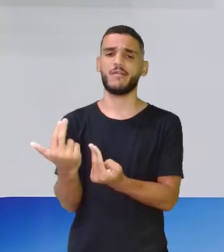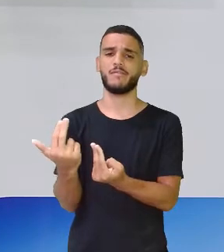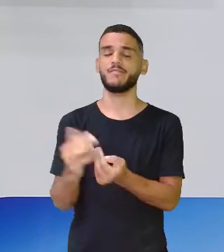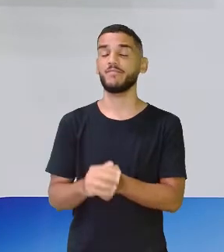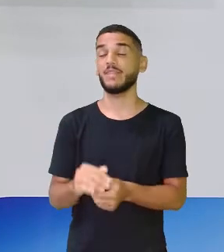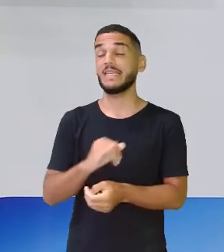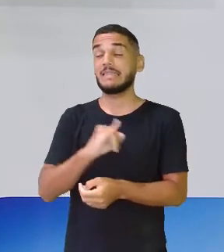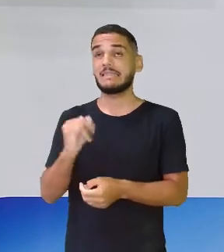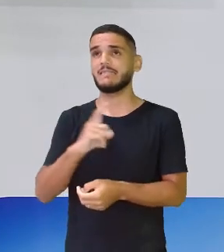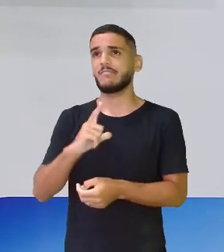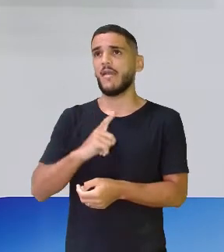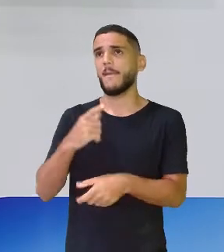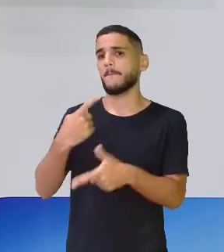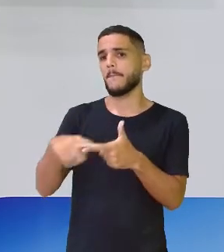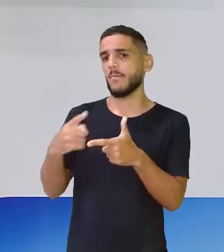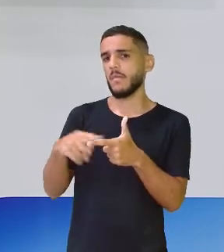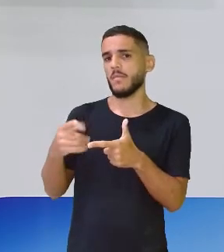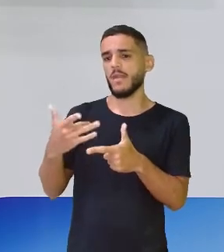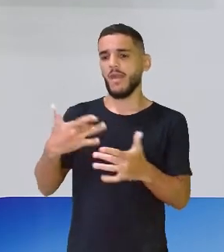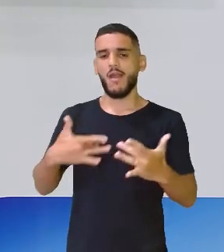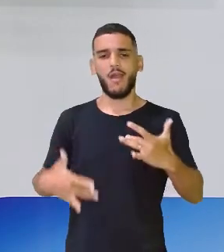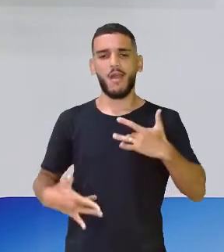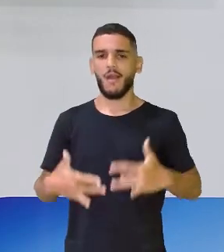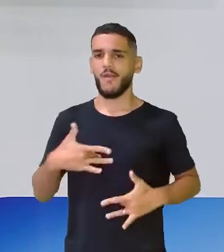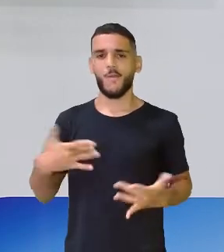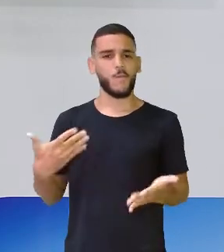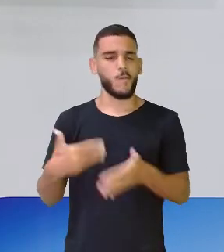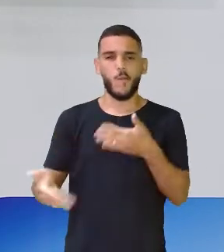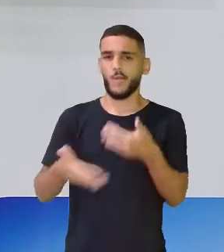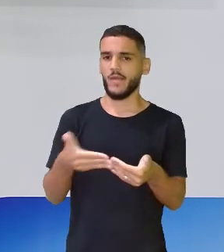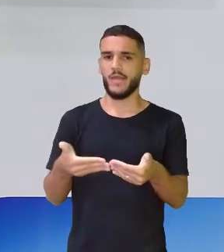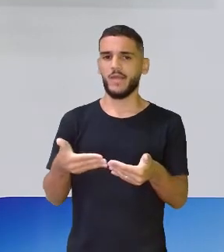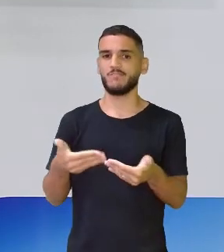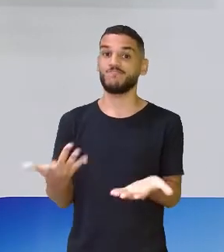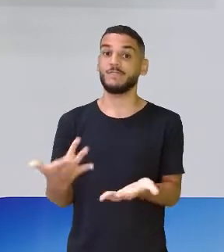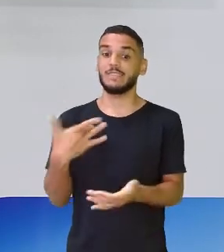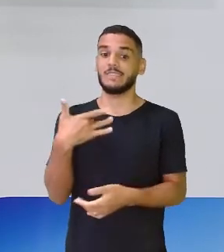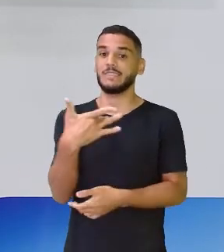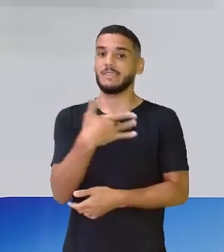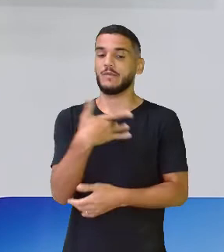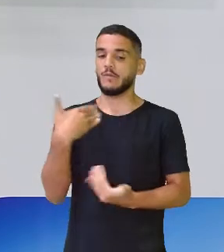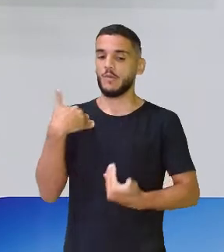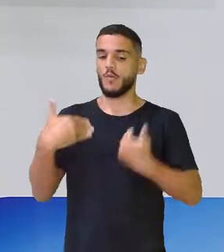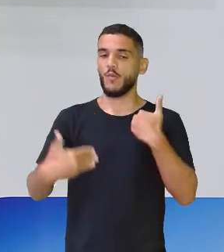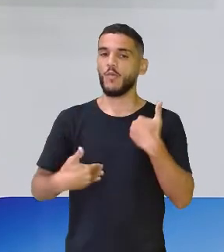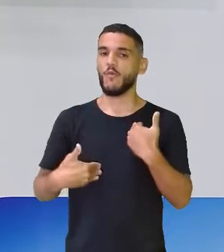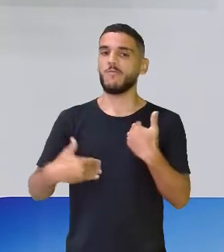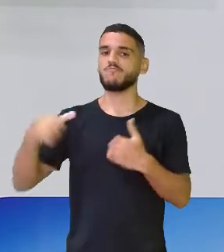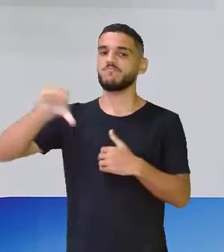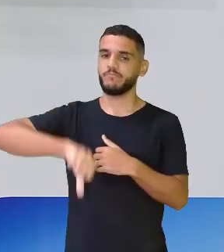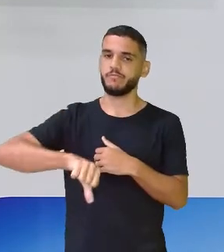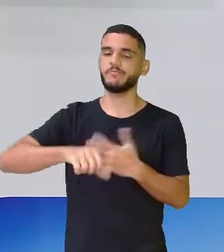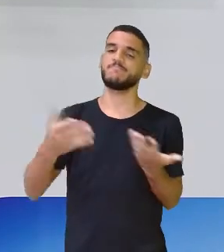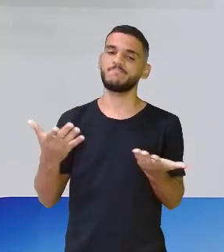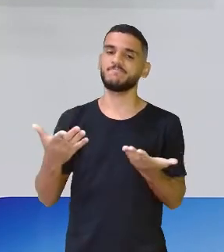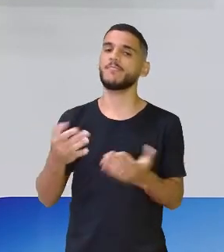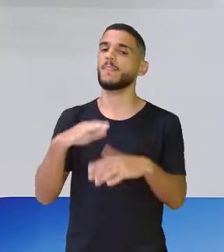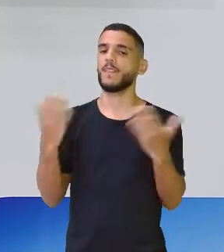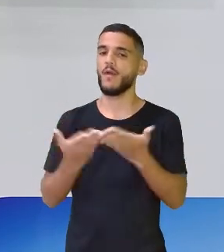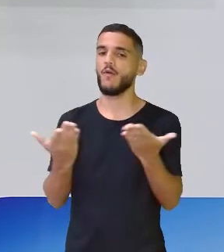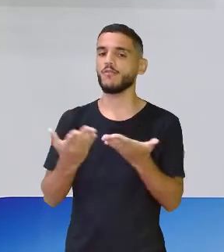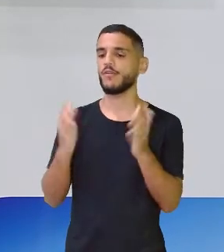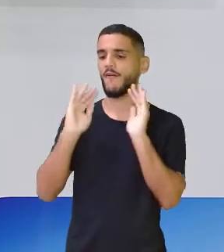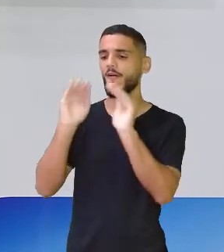um órgão que seja para não ser tão boa a saúde do corpo. Então, a gente vai conhecer um pouco quais são alguns